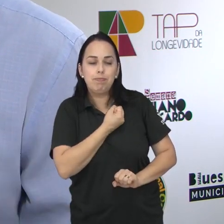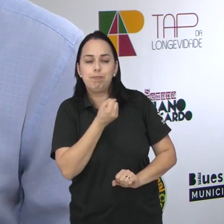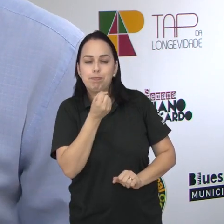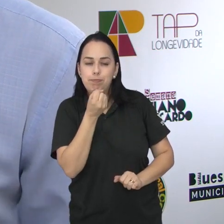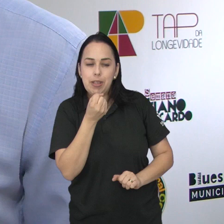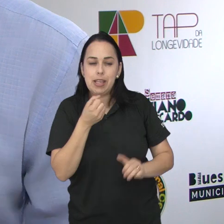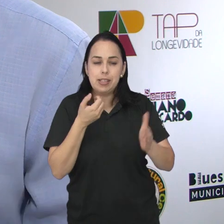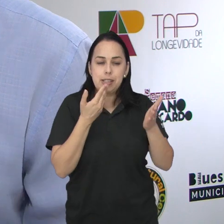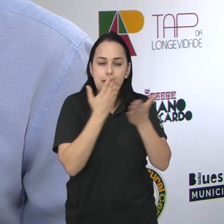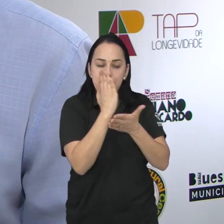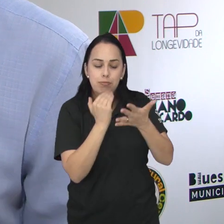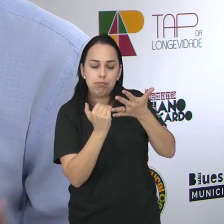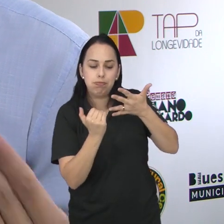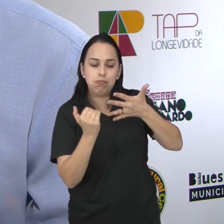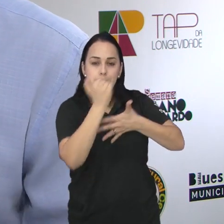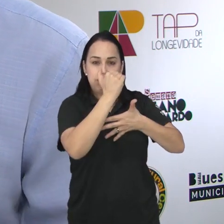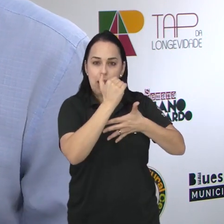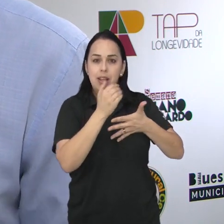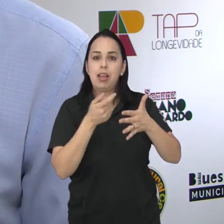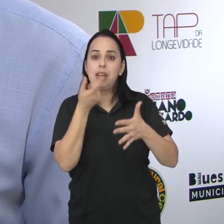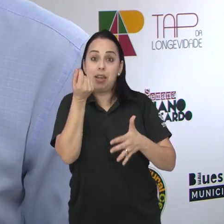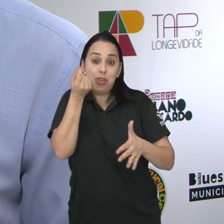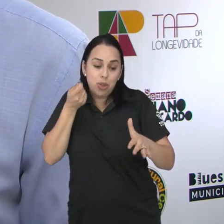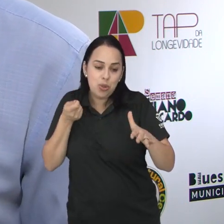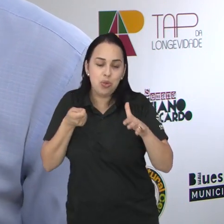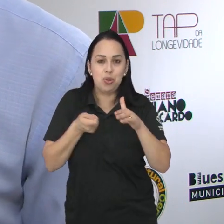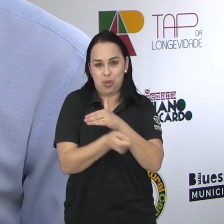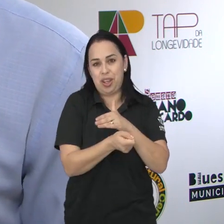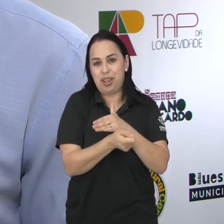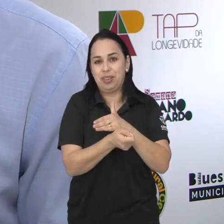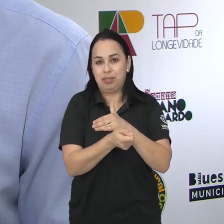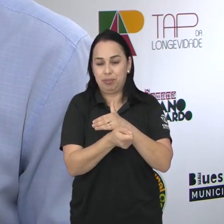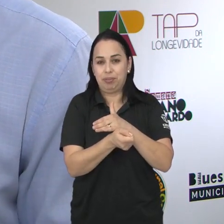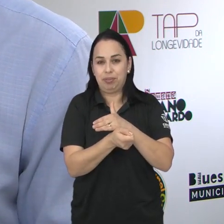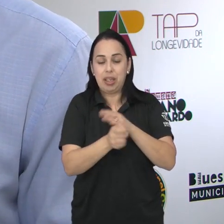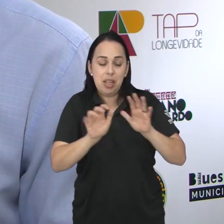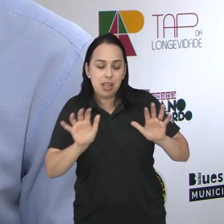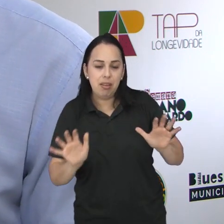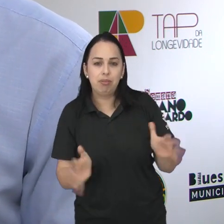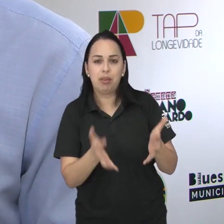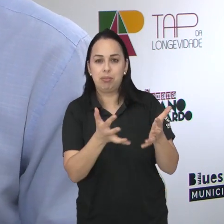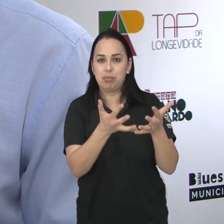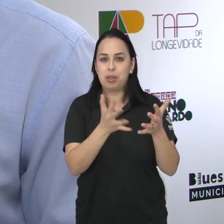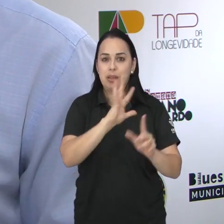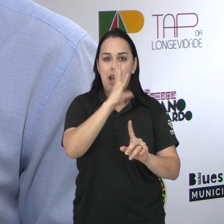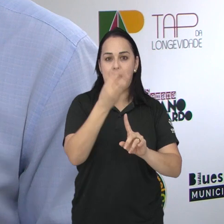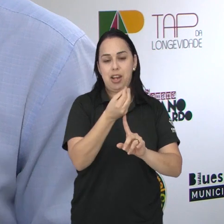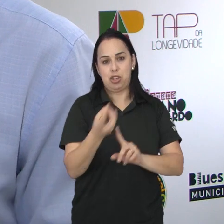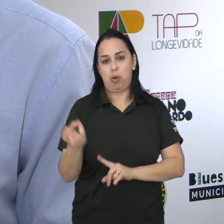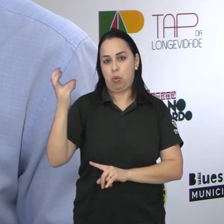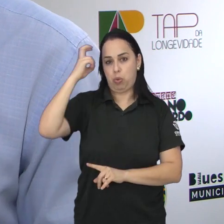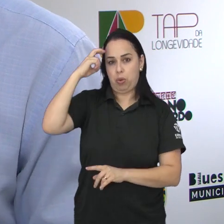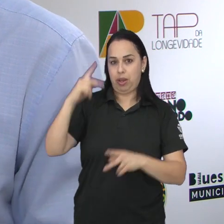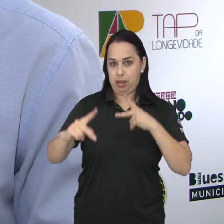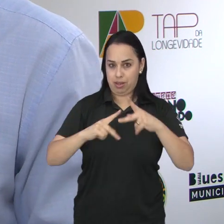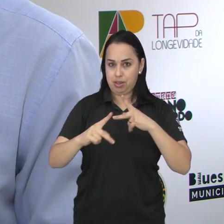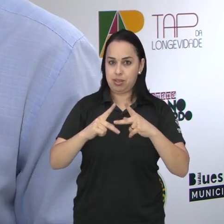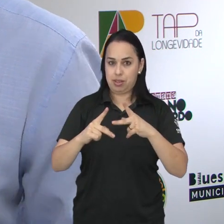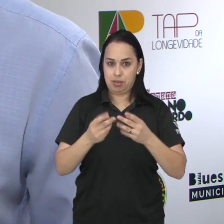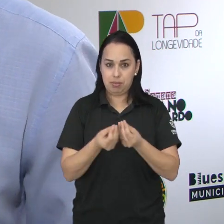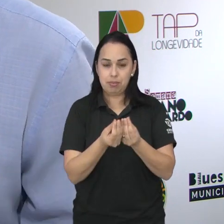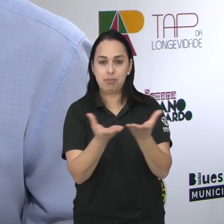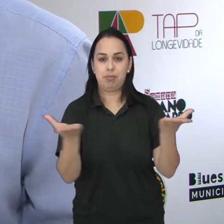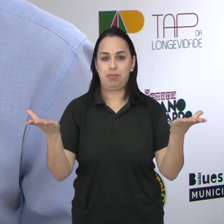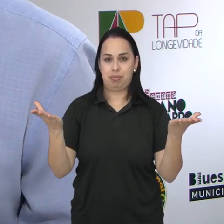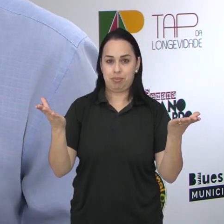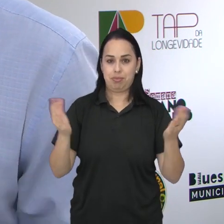pontuação, ele pode ser selecionado e ser beneficiado com esse fomento à arte e à cultura que São José oferece